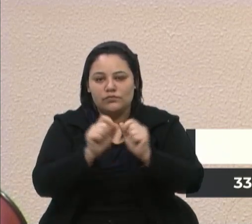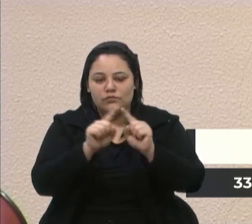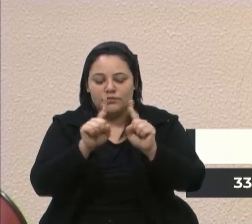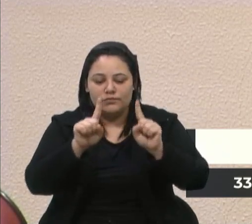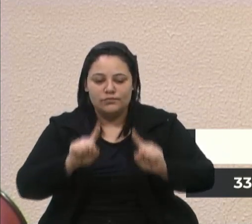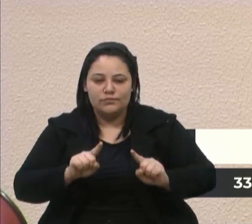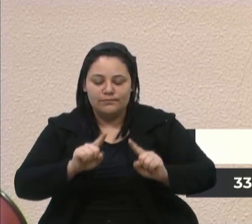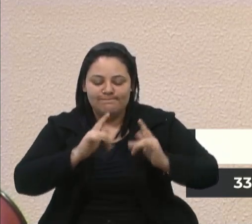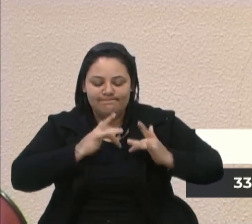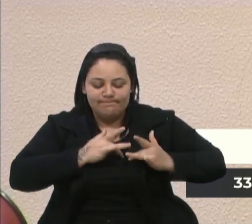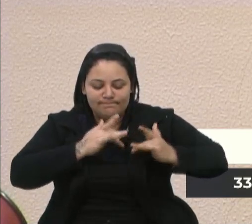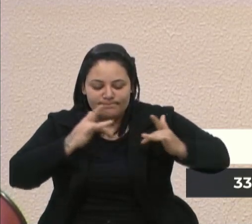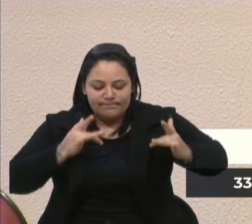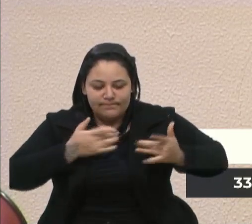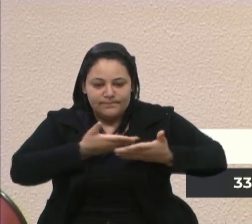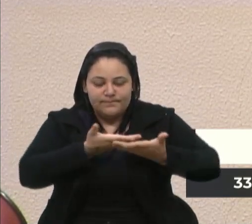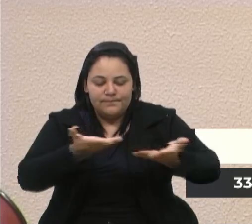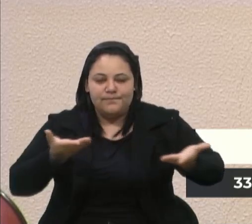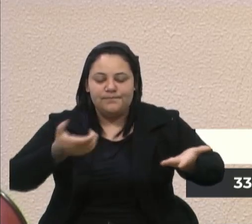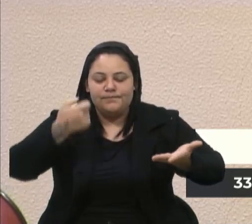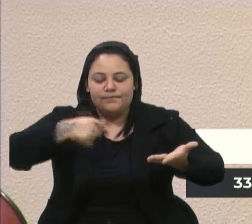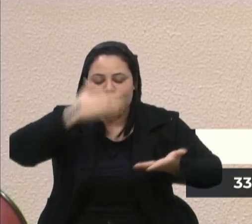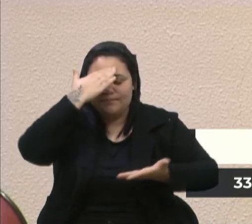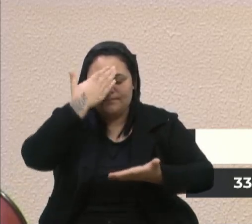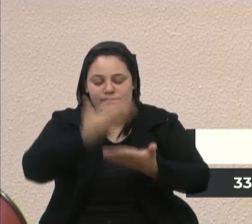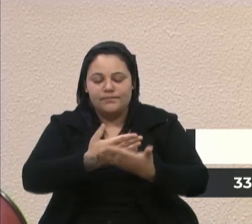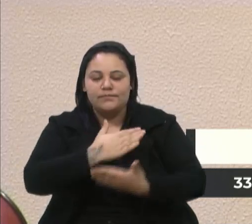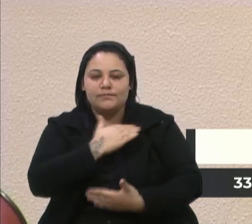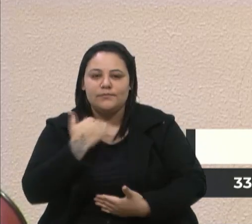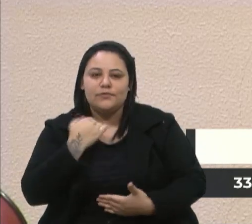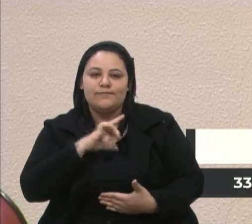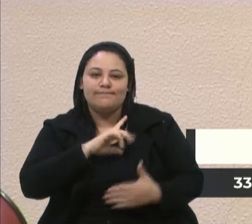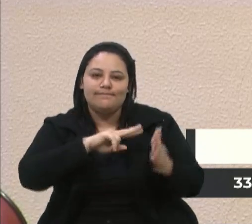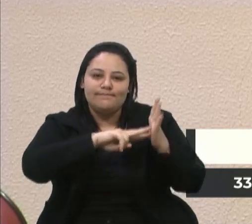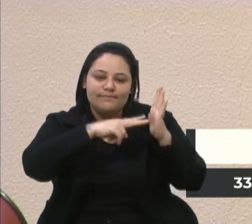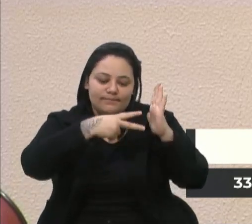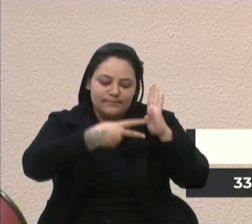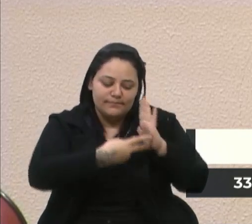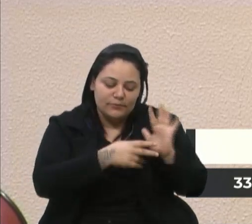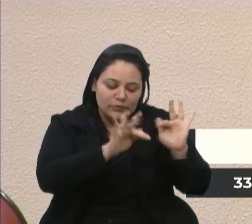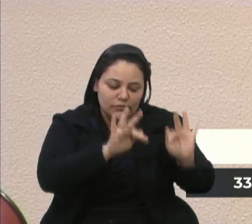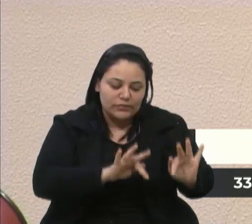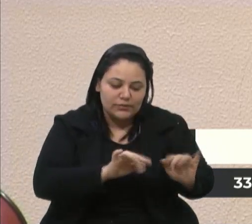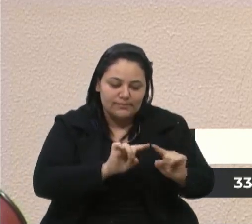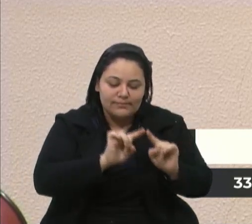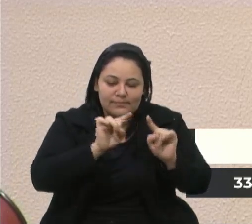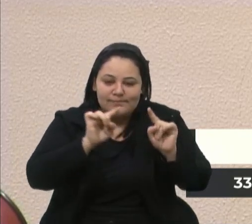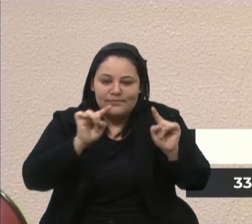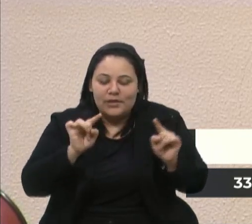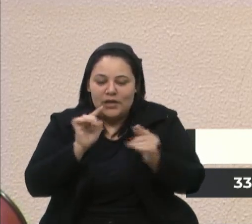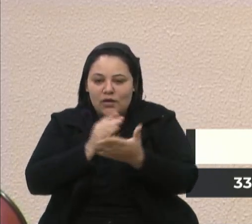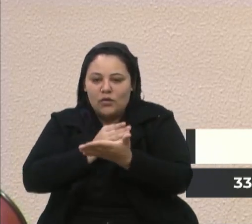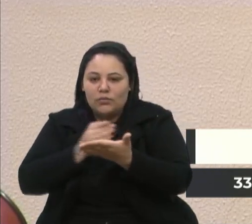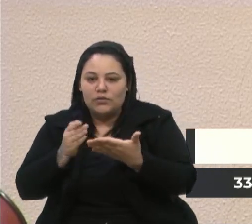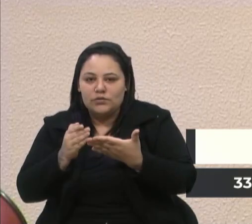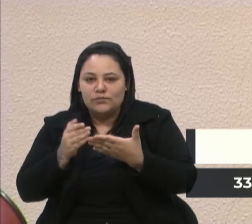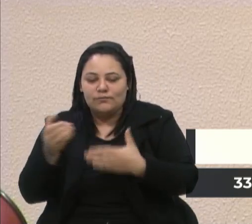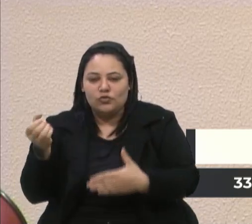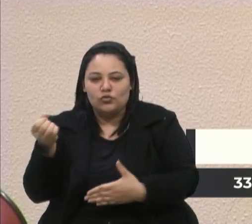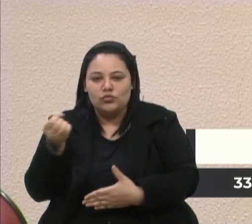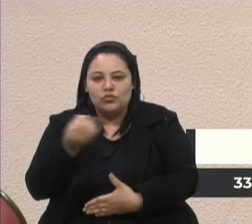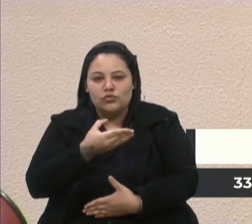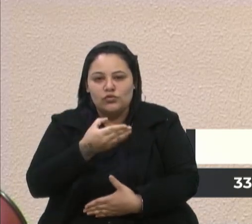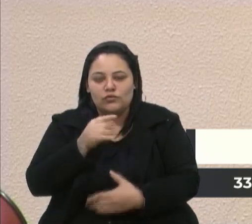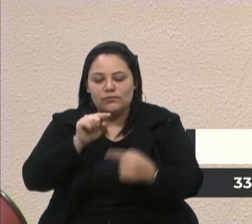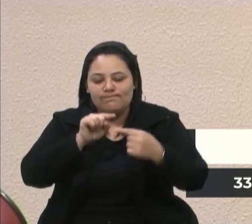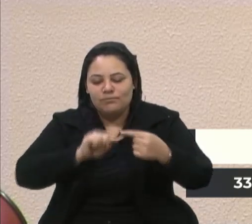solidariedade. Devemos acreditar que a morte significa o fim, mas sim a retomada de um novo ciclo, acreditando que em